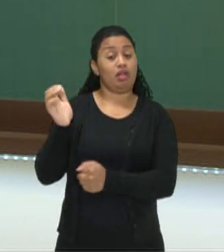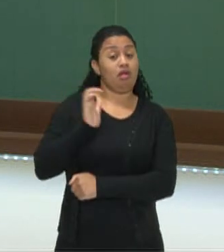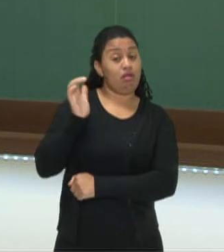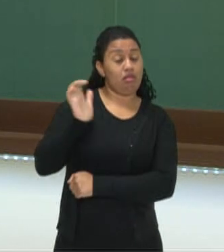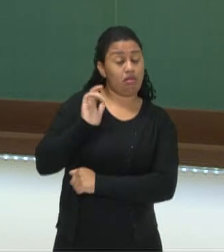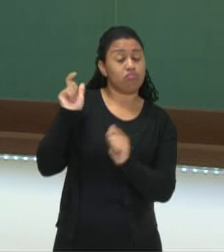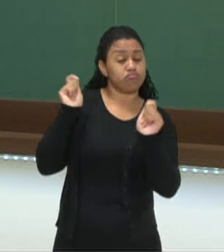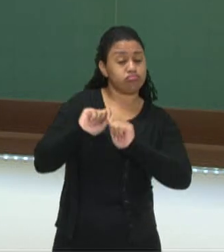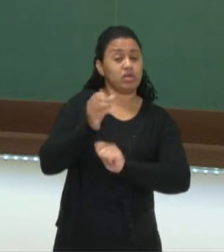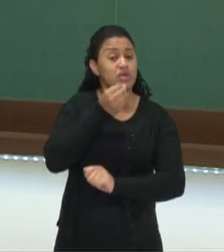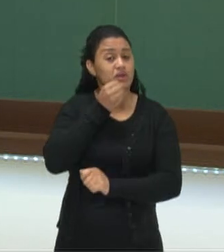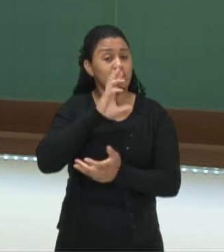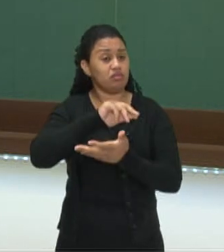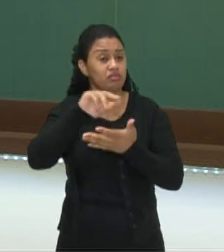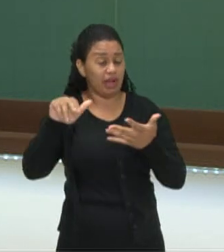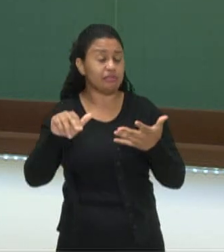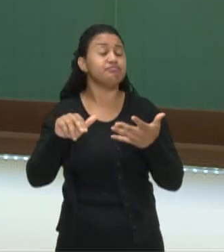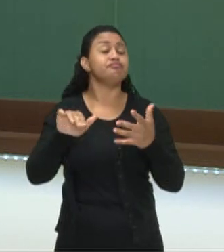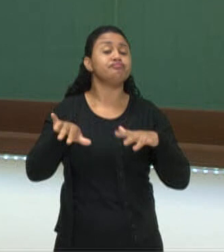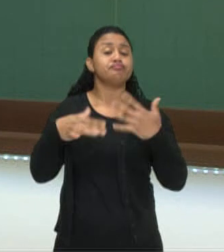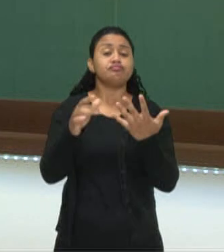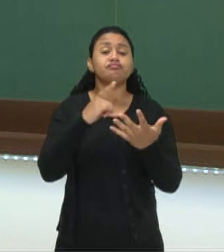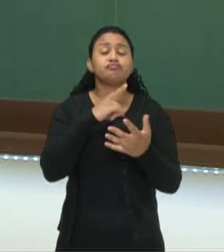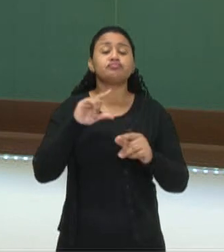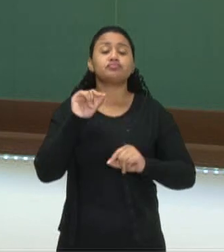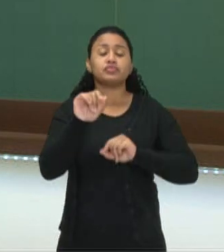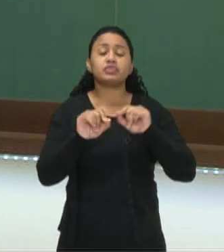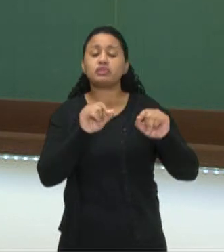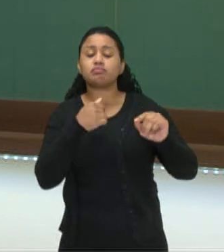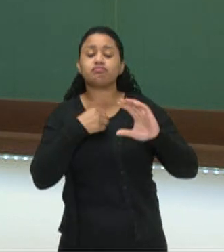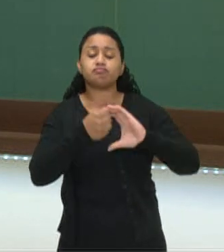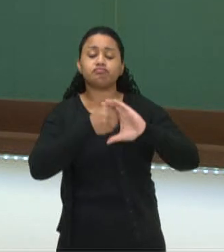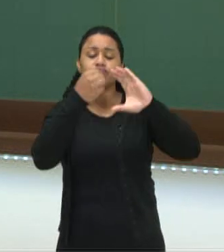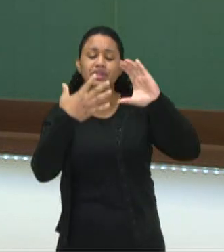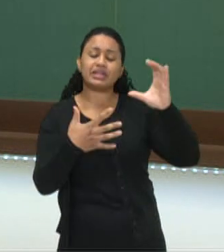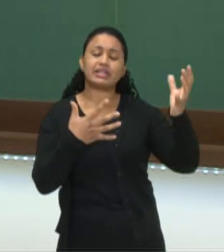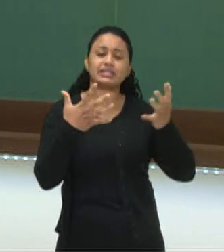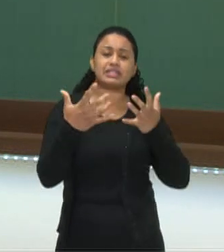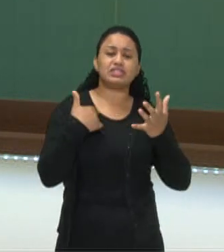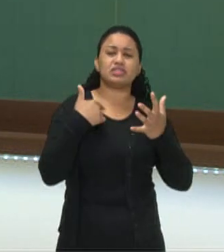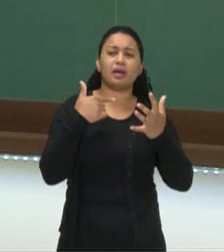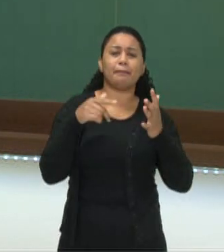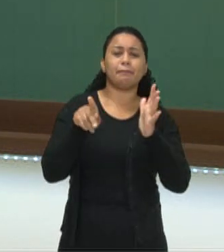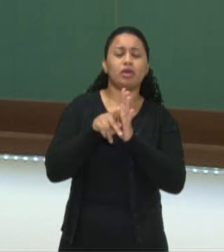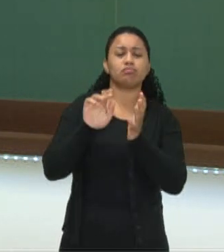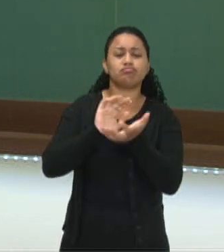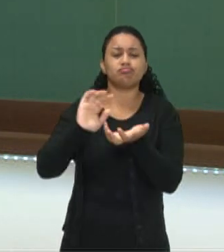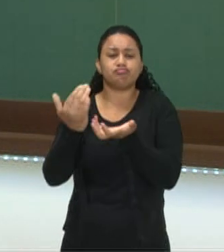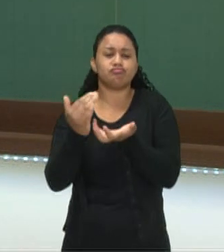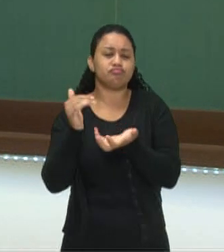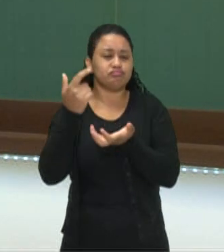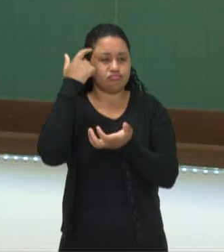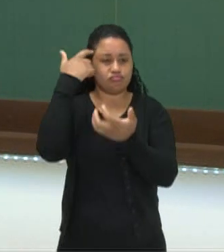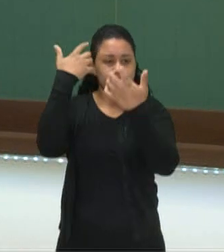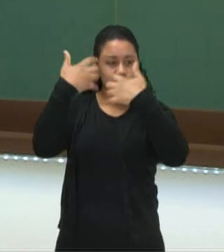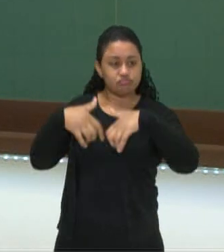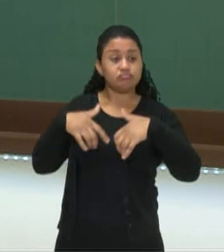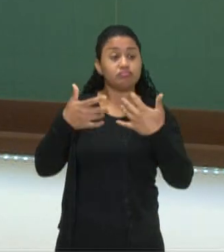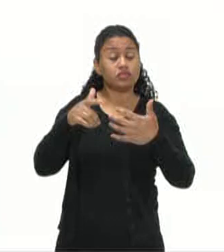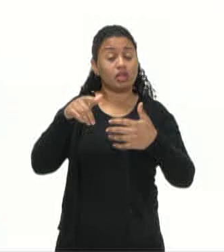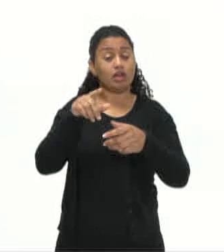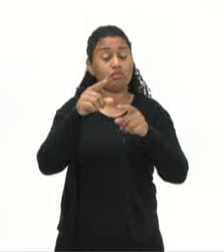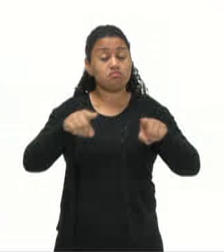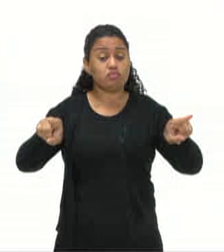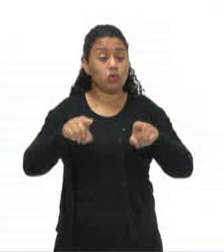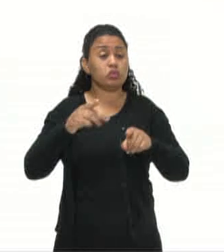uma descendência mongol, então ele tinha essa coisa daquele lado mais oriental dentro do seu pensamento. E como ele era músico, ele